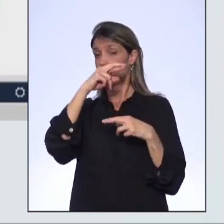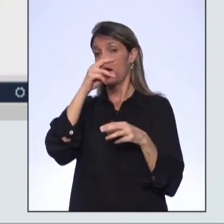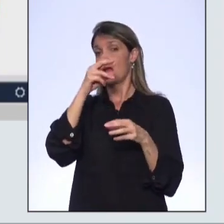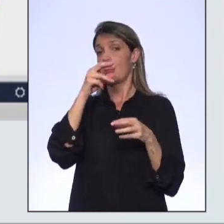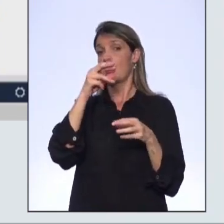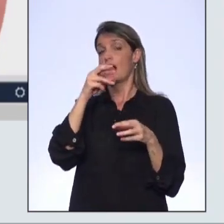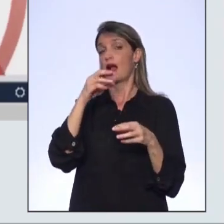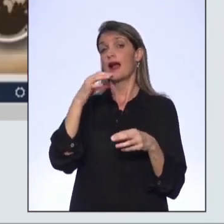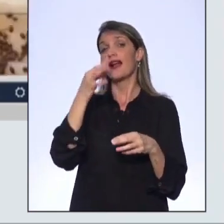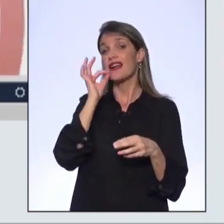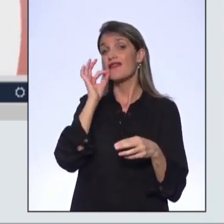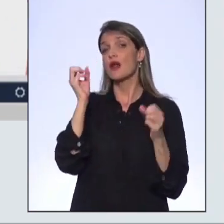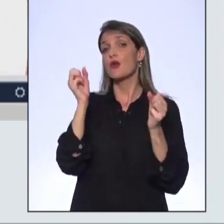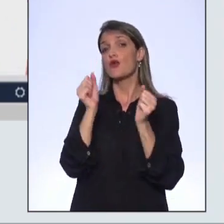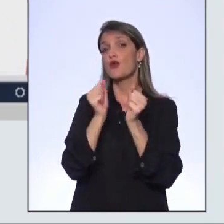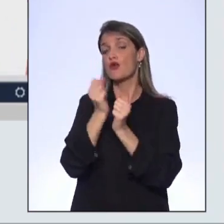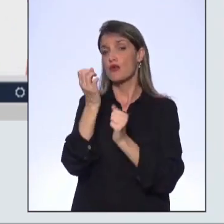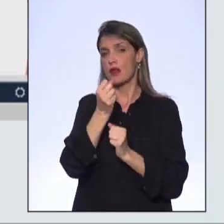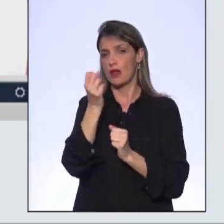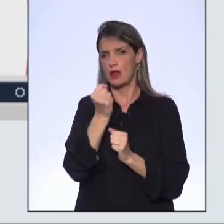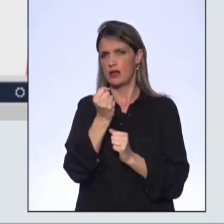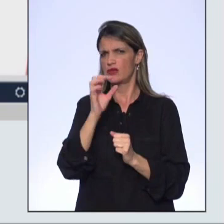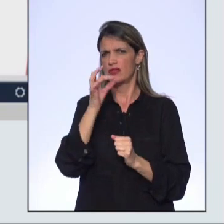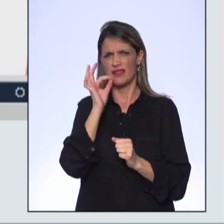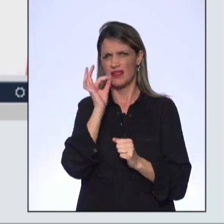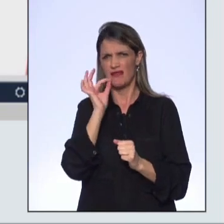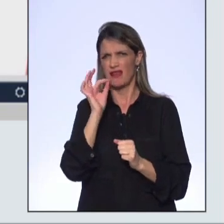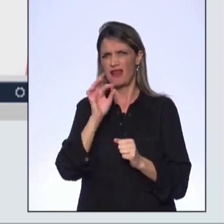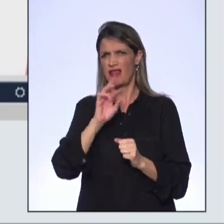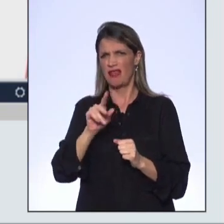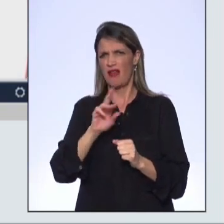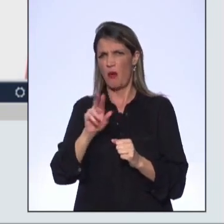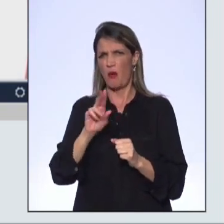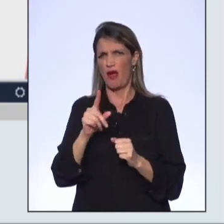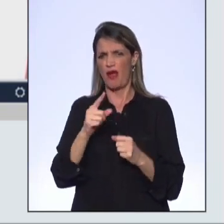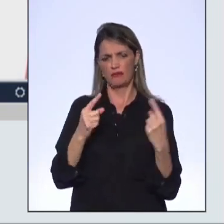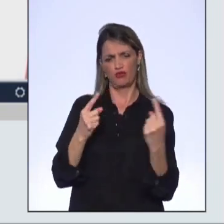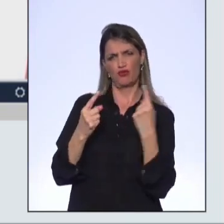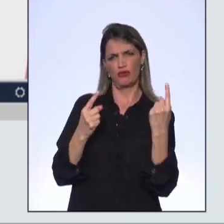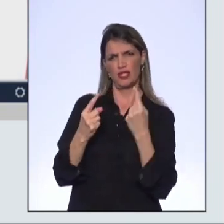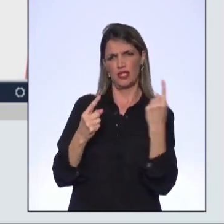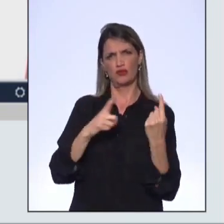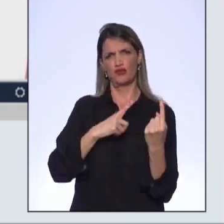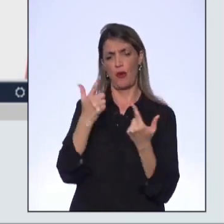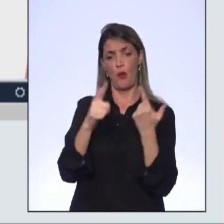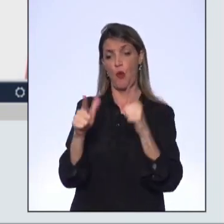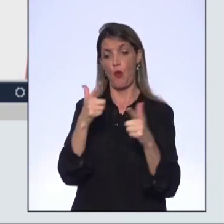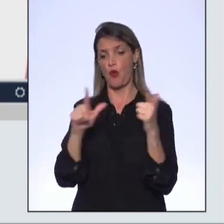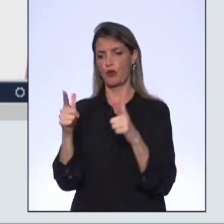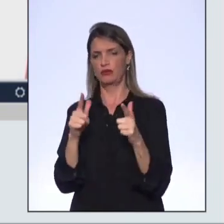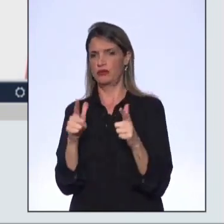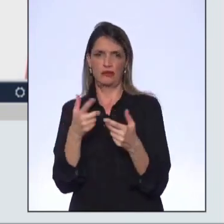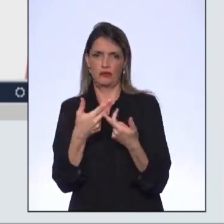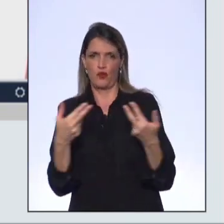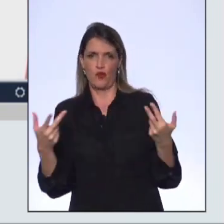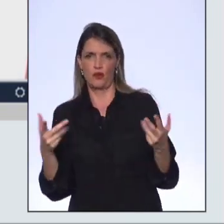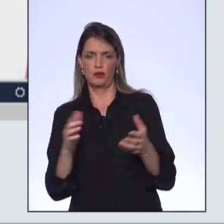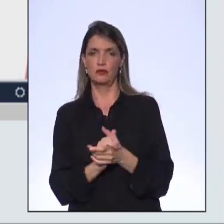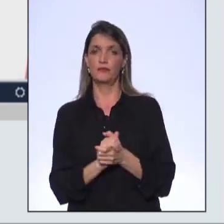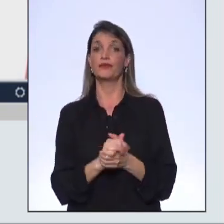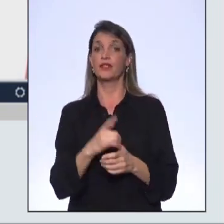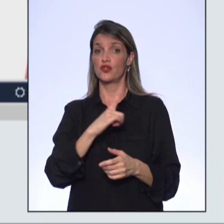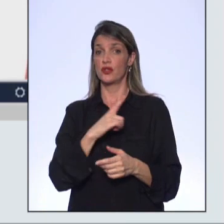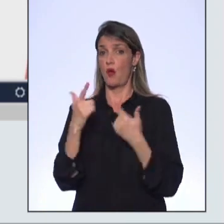leite. Entretanto, o café não estava fazendo carreira solo, ele tinha outros acompanhantes. Existiam